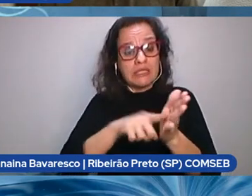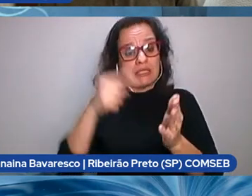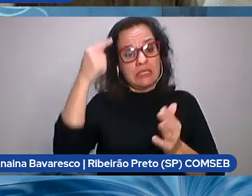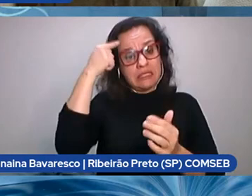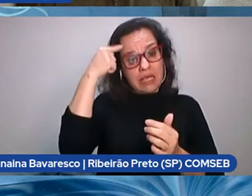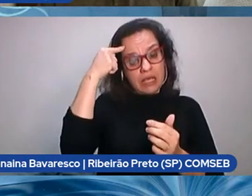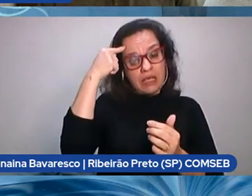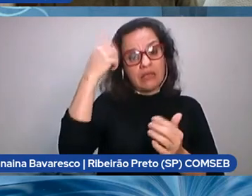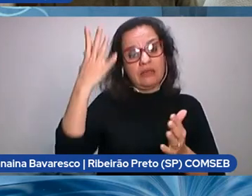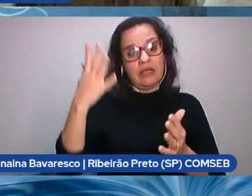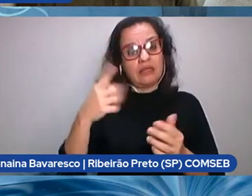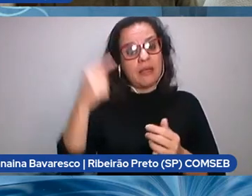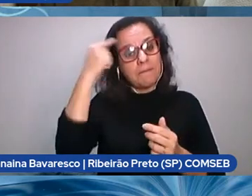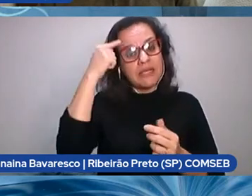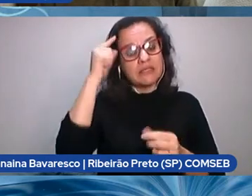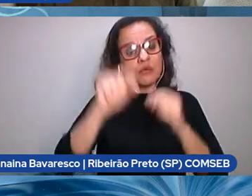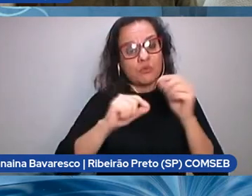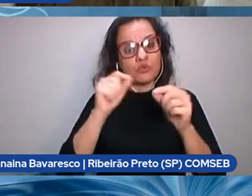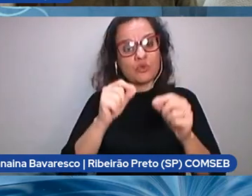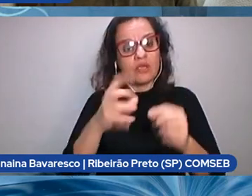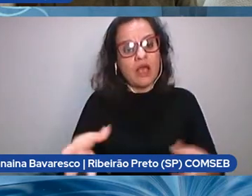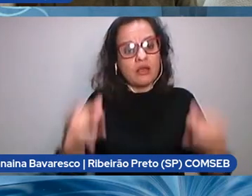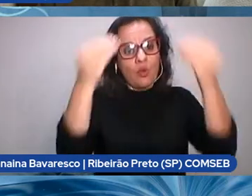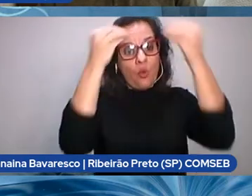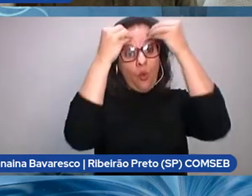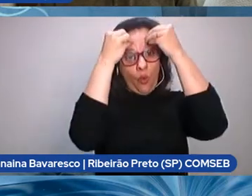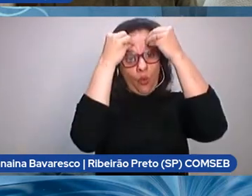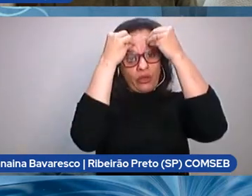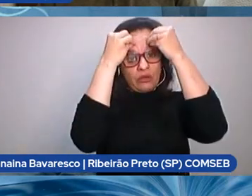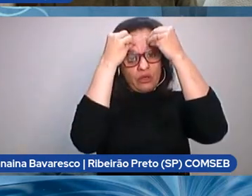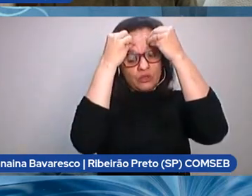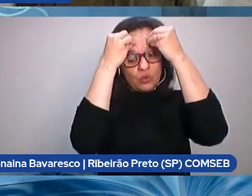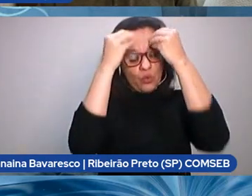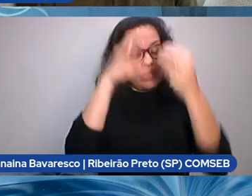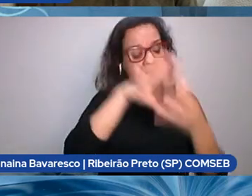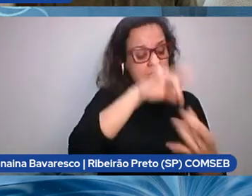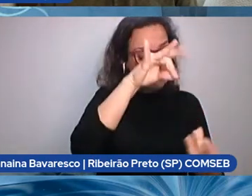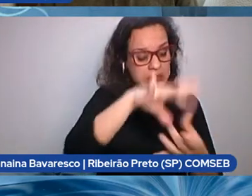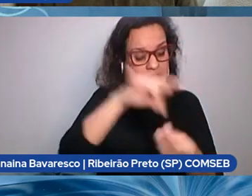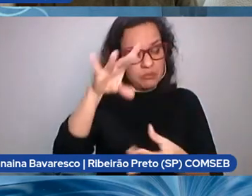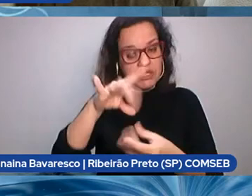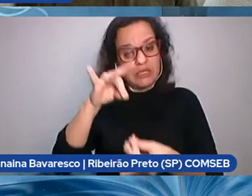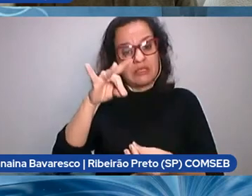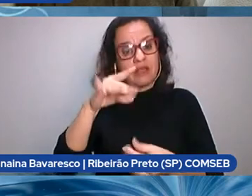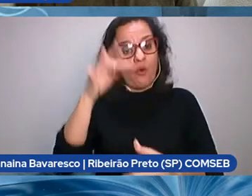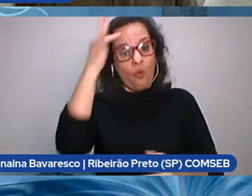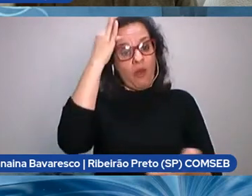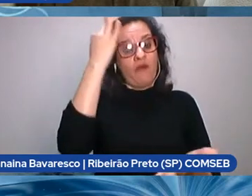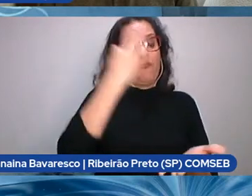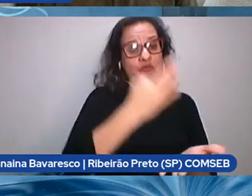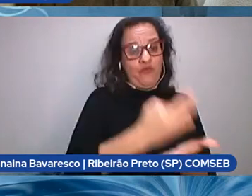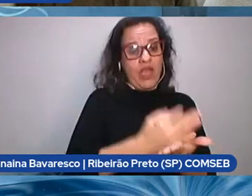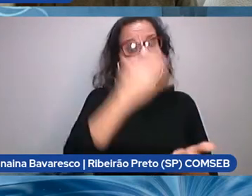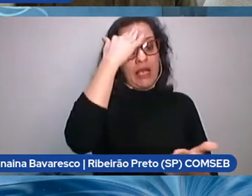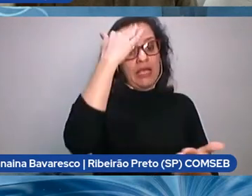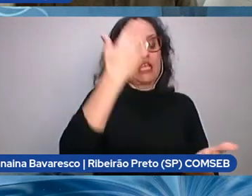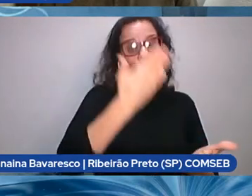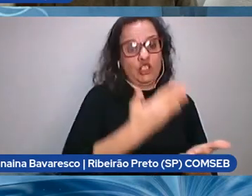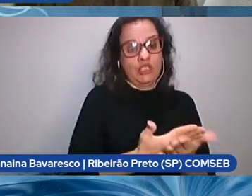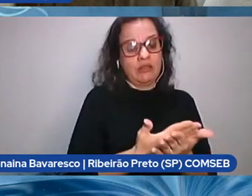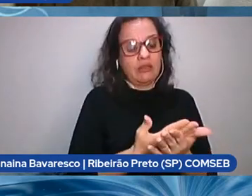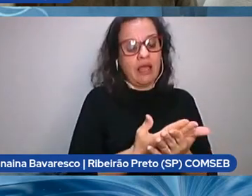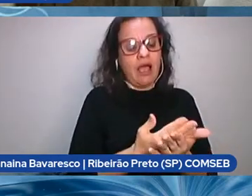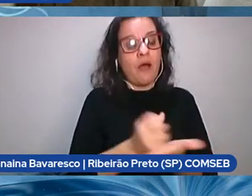é, e adquirimos o conhecimento das coisas espirituais, portanto, uma fé, uma crença baseada